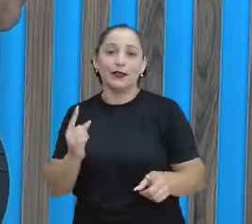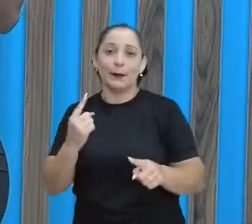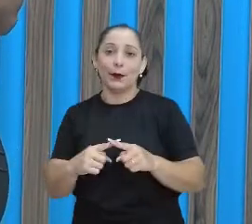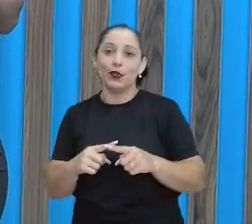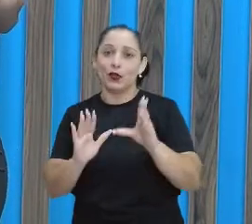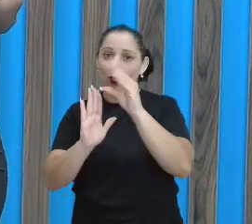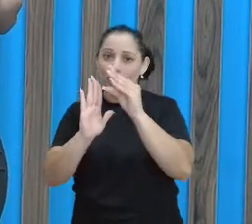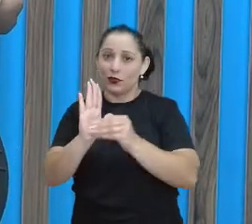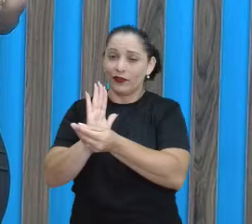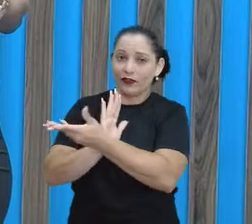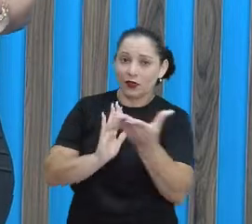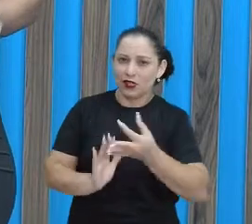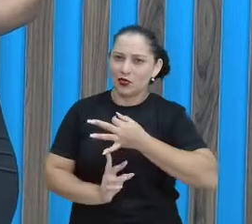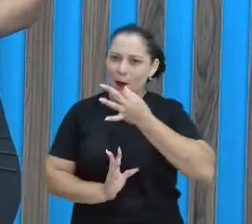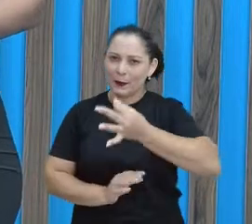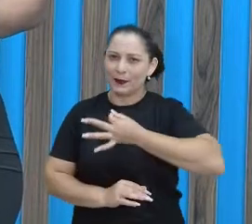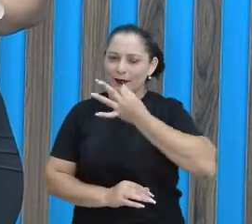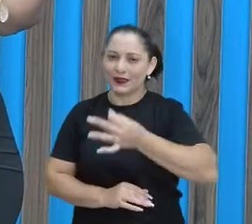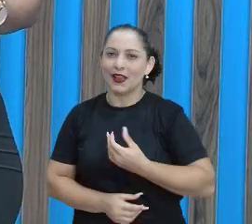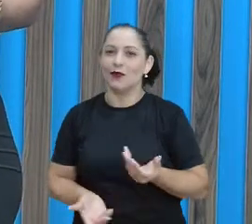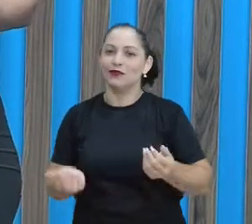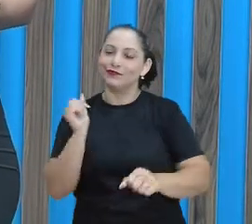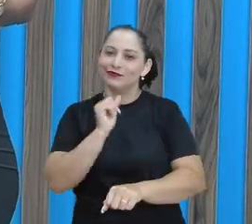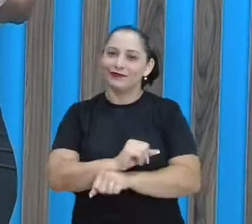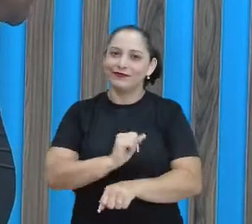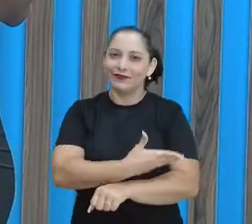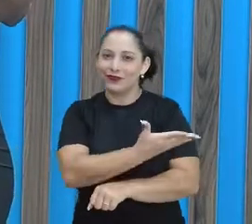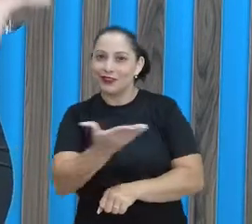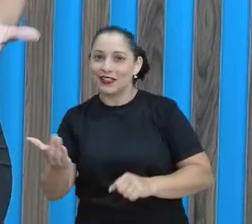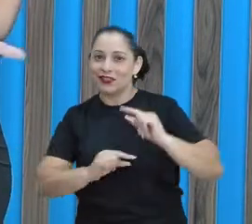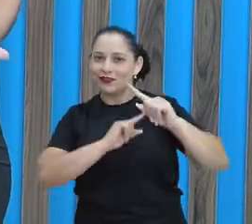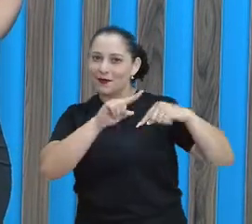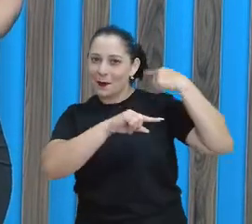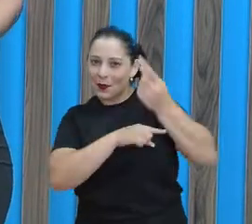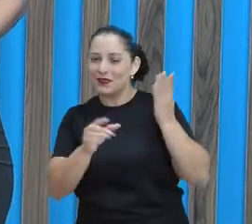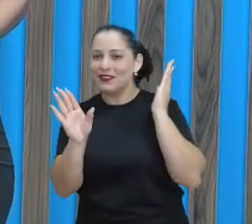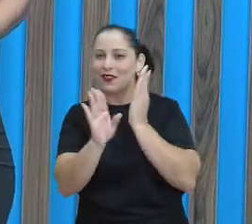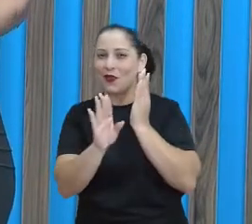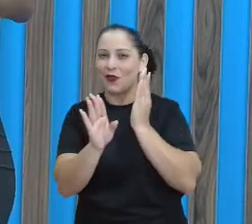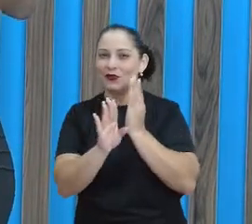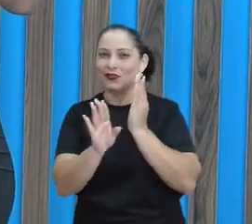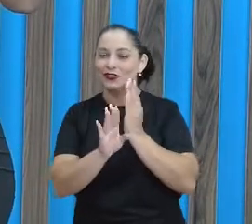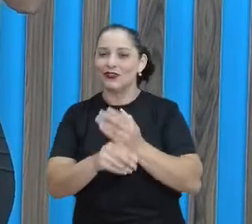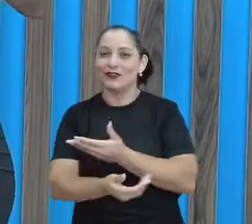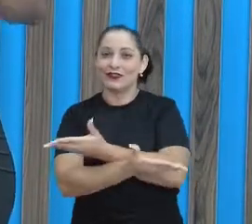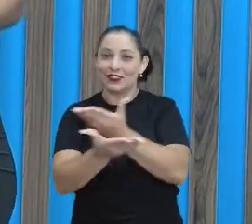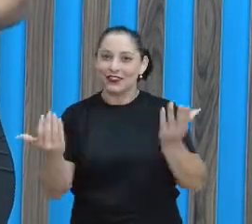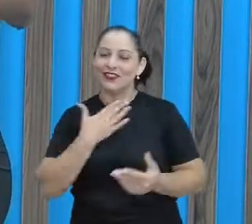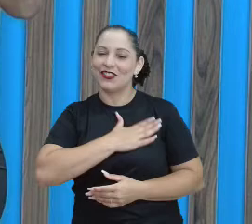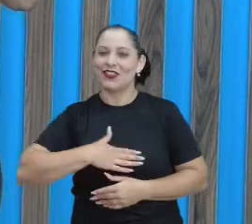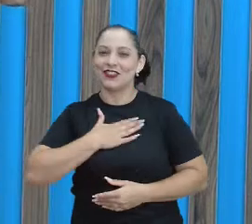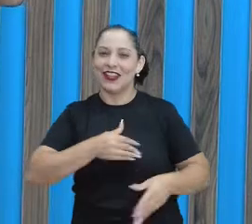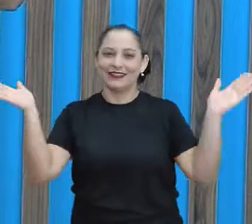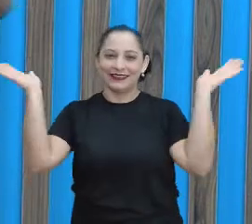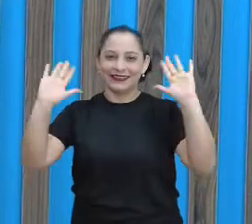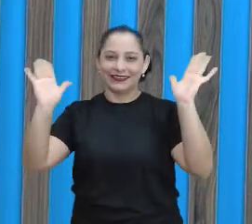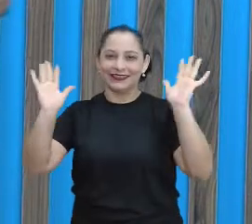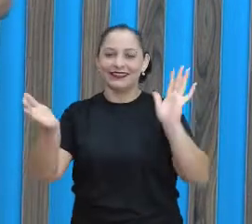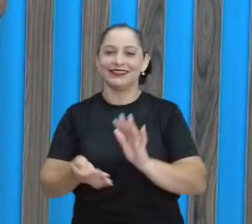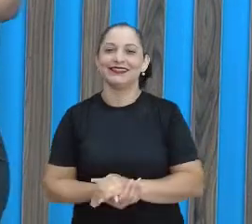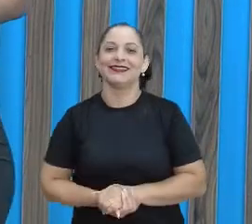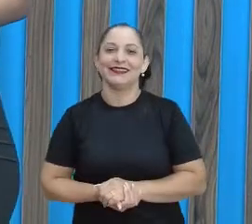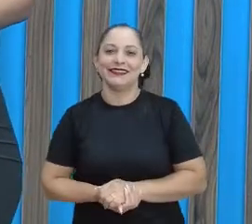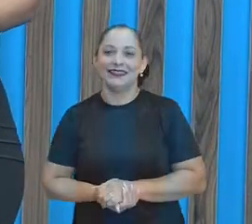foi sugerido por vocês. Então, aguardamos vocês para os nossos próximos encontros. Espero que tenham gostado. Tchau, tchau.